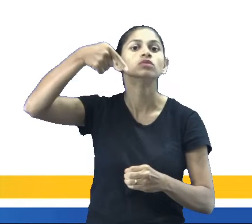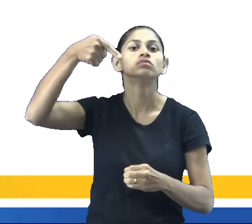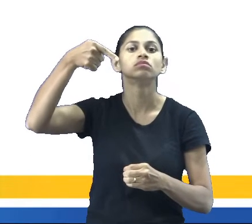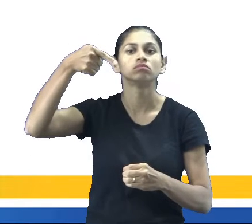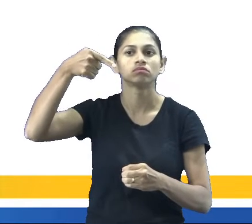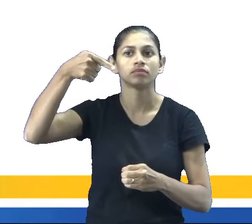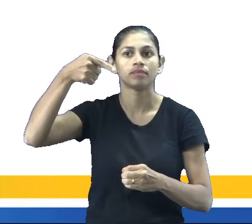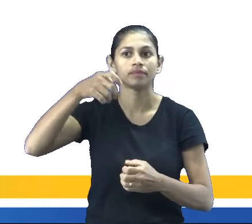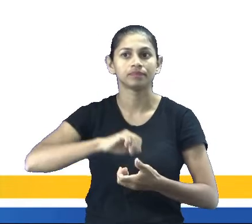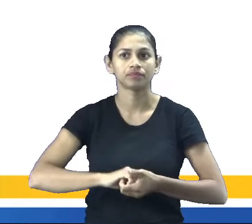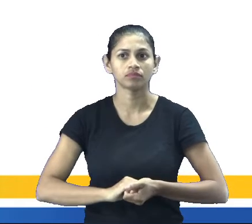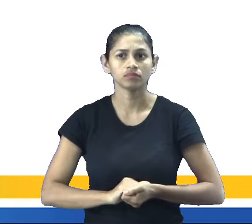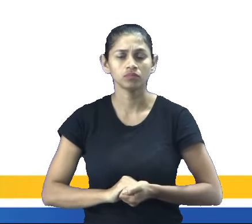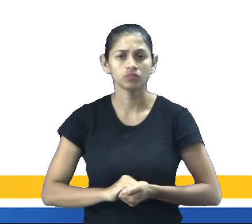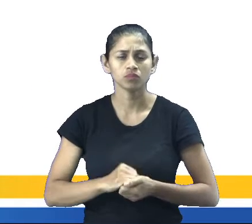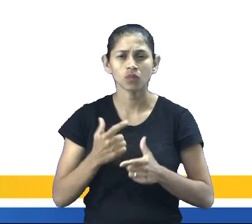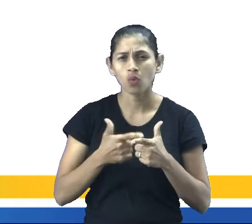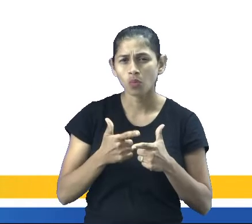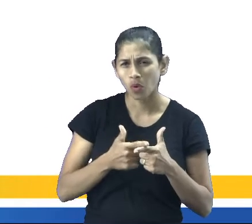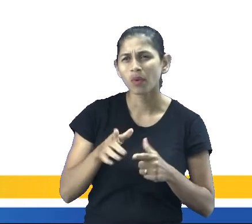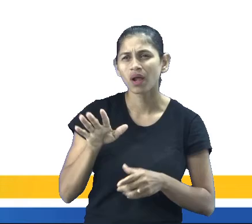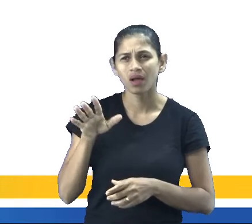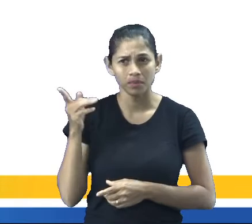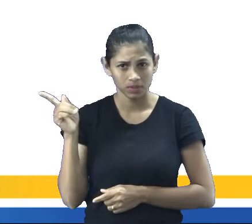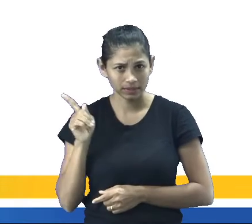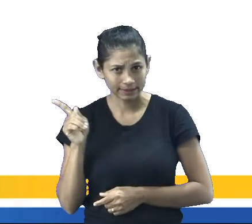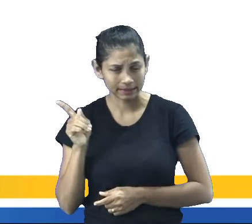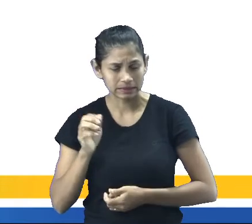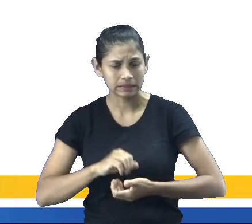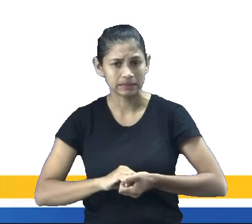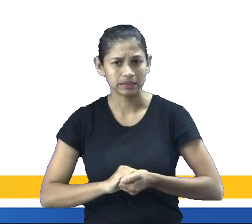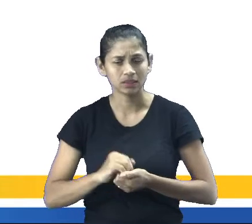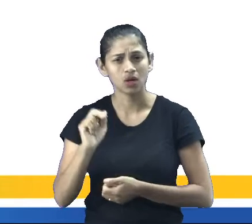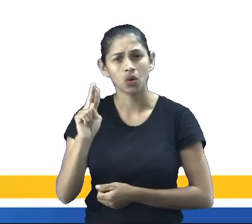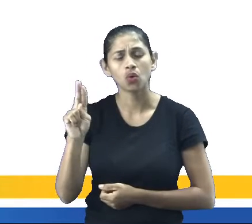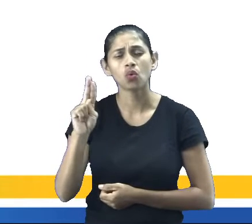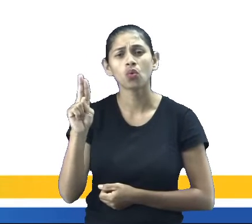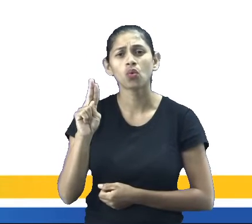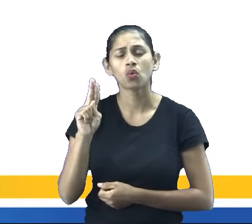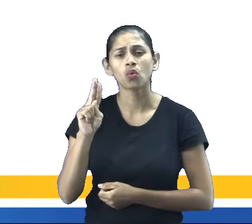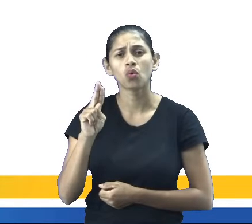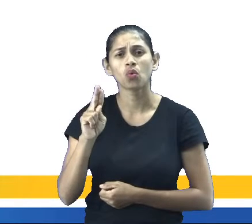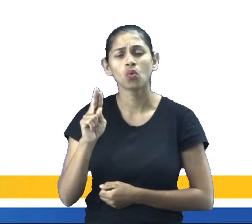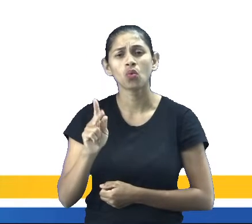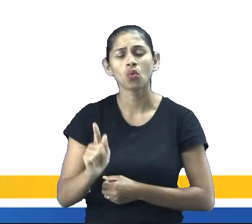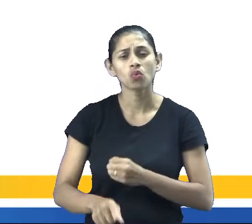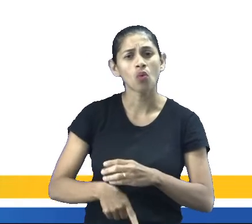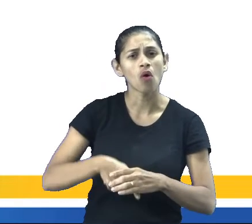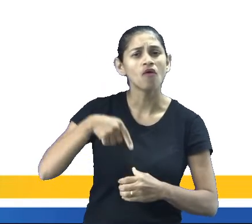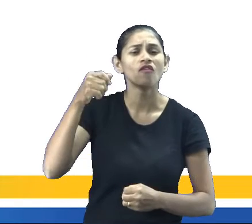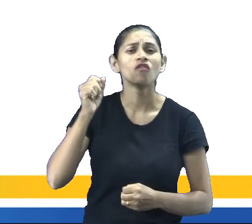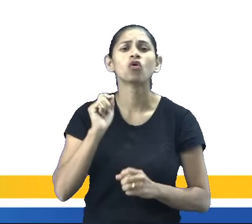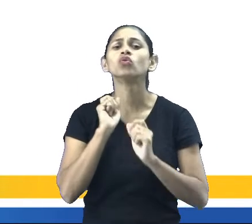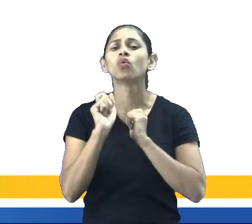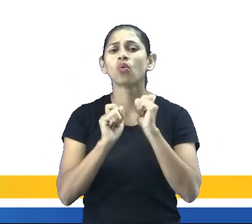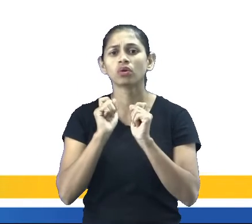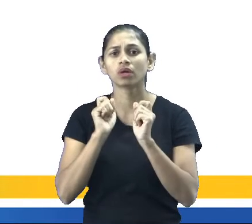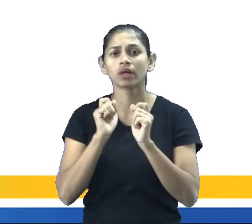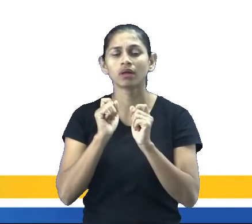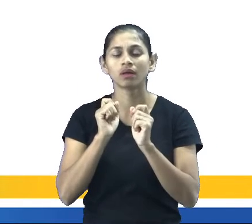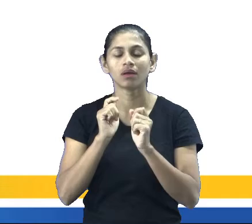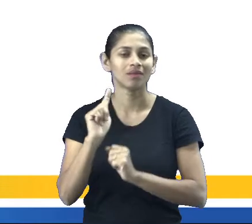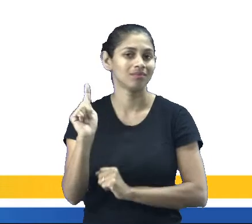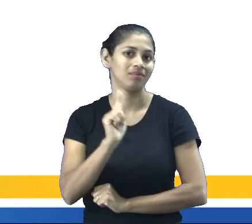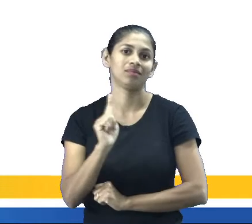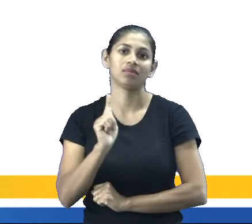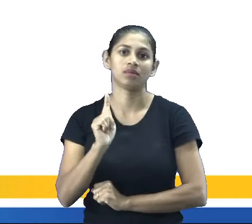outros. O problema das termoelétricas é que a gente está utilizando um tipo de fonte não renovável, né? Então, esse tipo